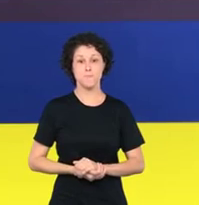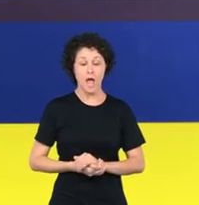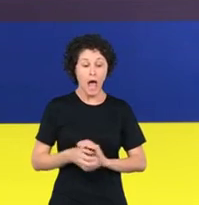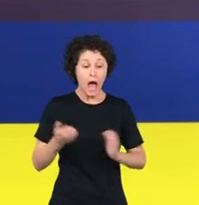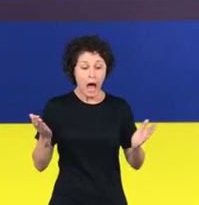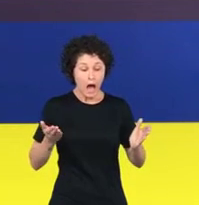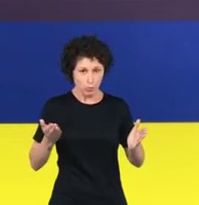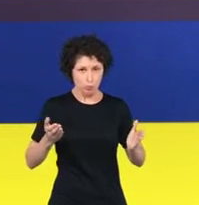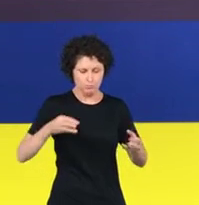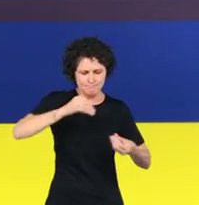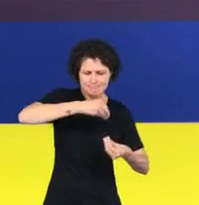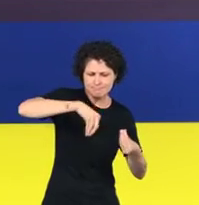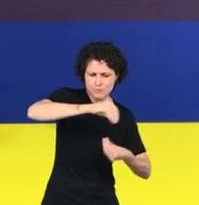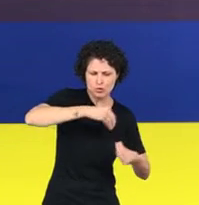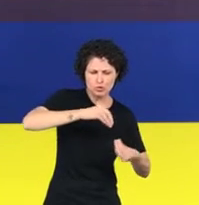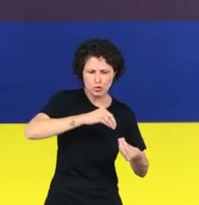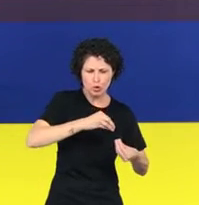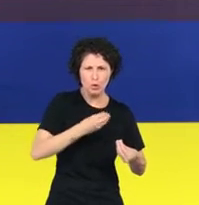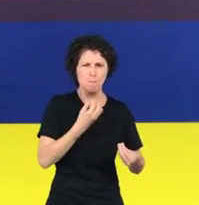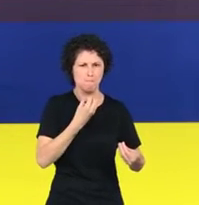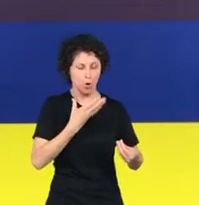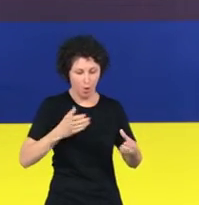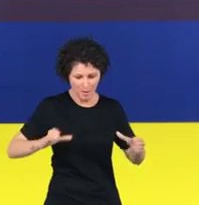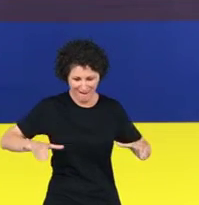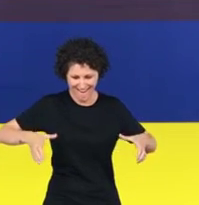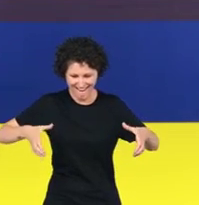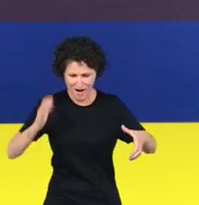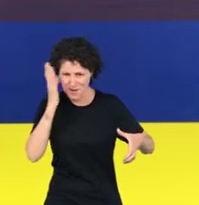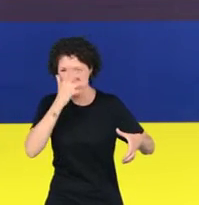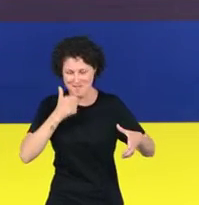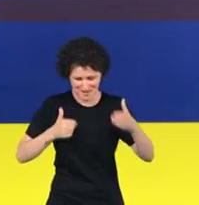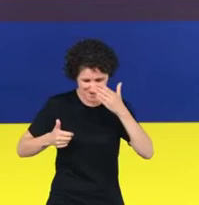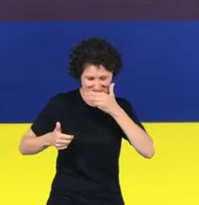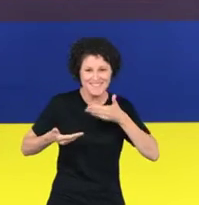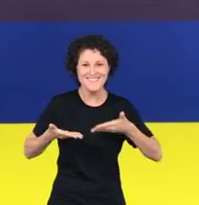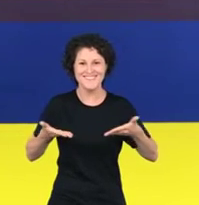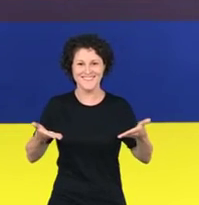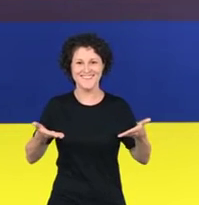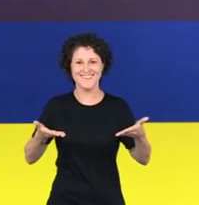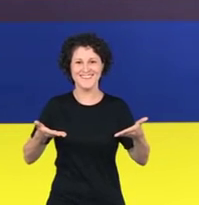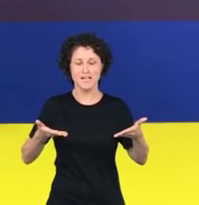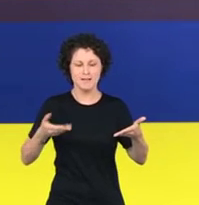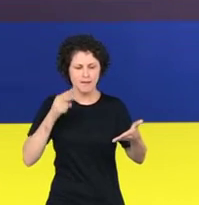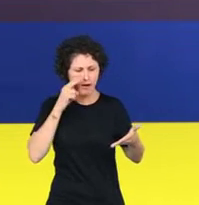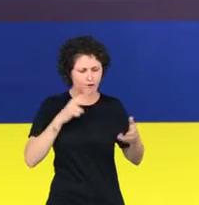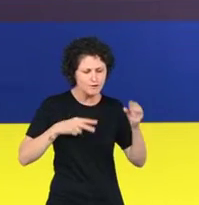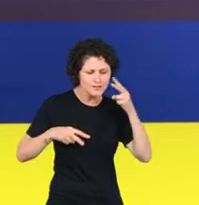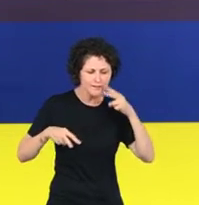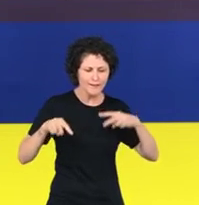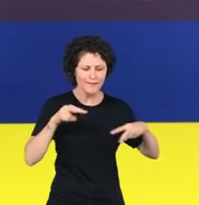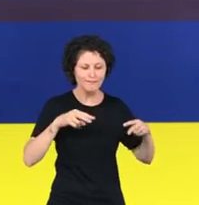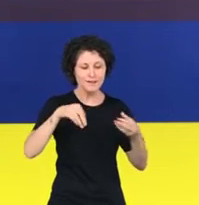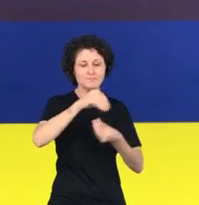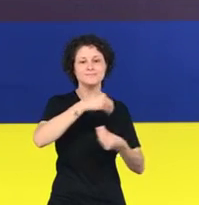Muito bem, depois de misturar bastante a minha massa, olha só como ela ficou bem bonita. Olhando para ela assim, até